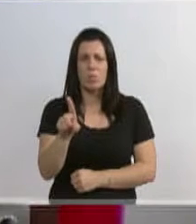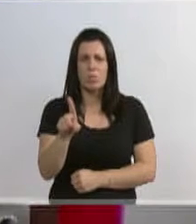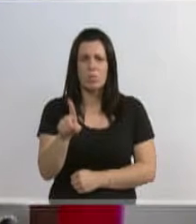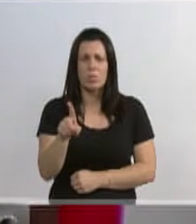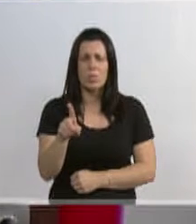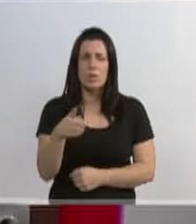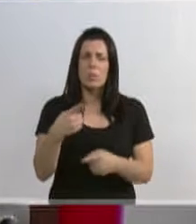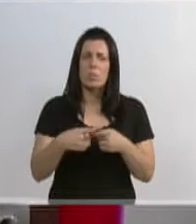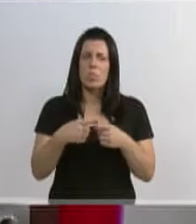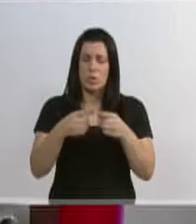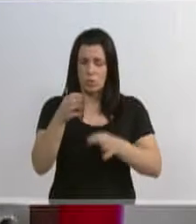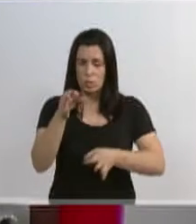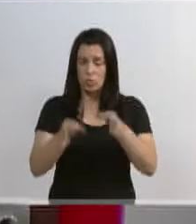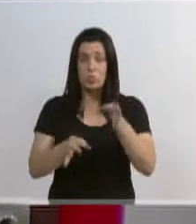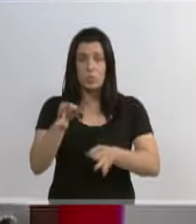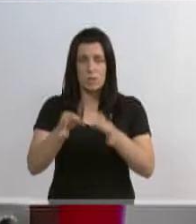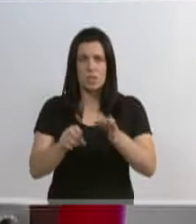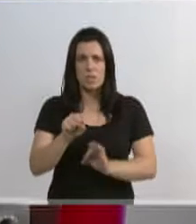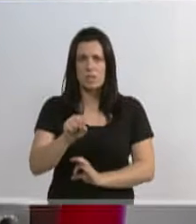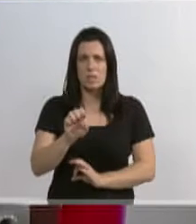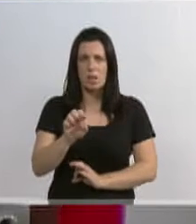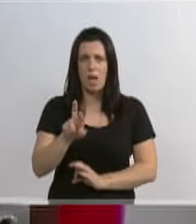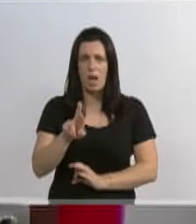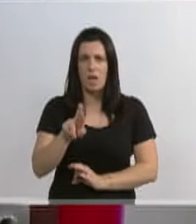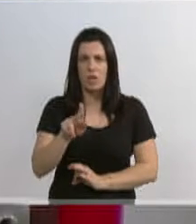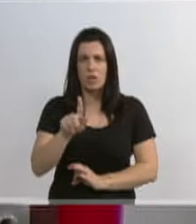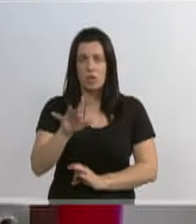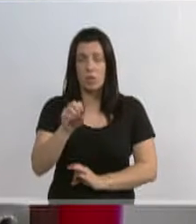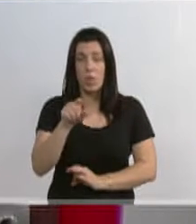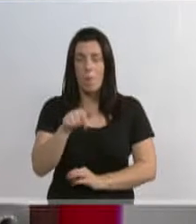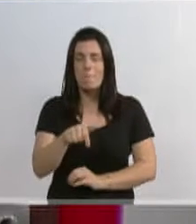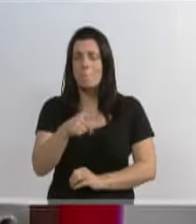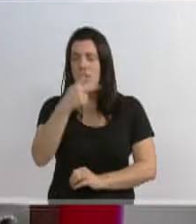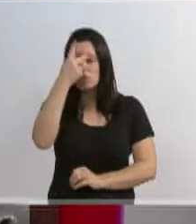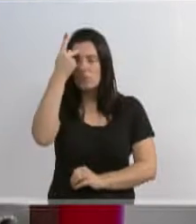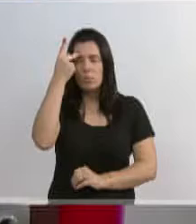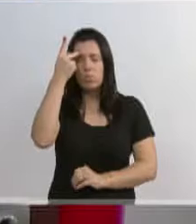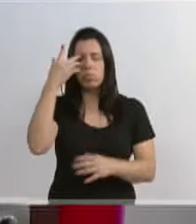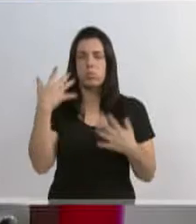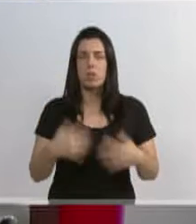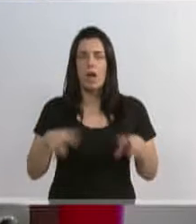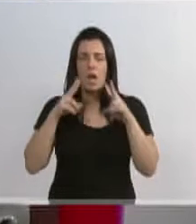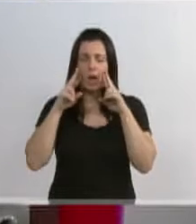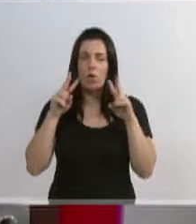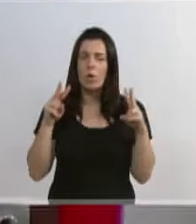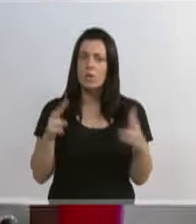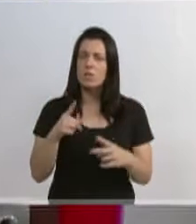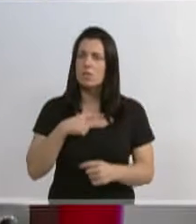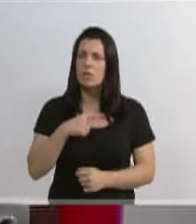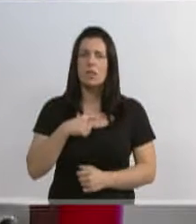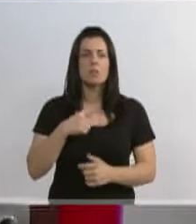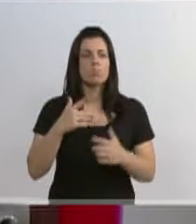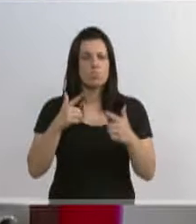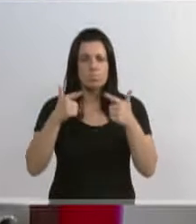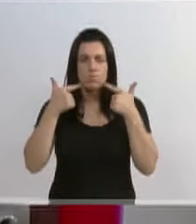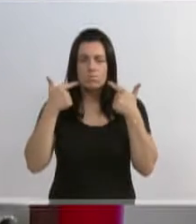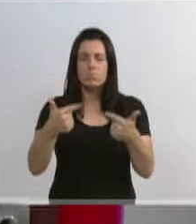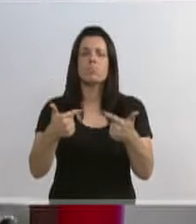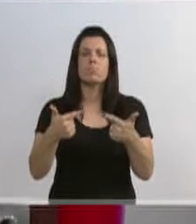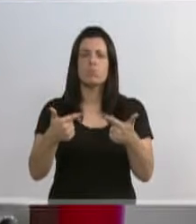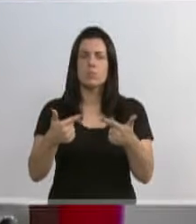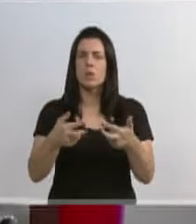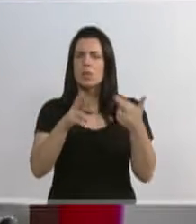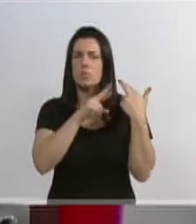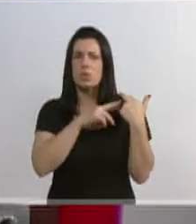visto que o juiz Sérgio Moro hoje é uma das figuras mais populares do nosso país. Uma pessoa que tem encarado com muita responsabilidade, com